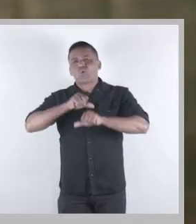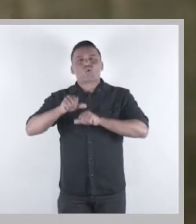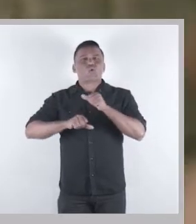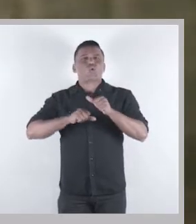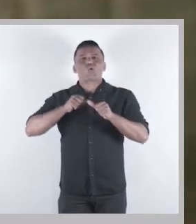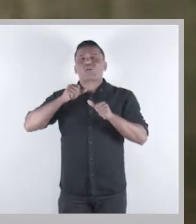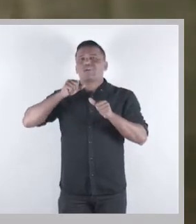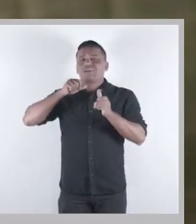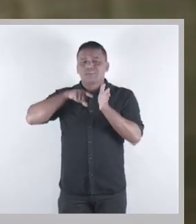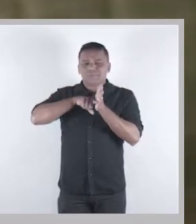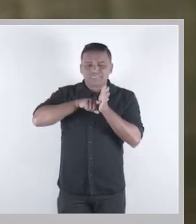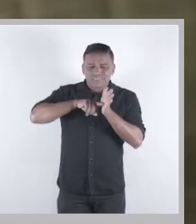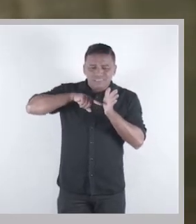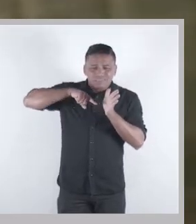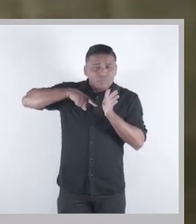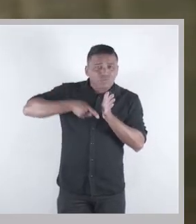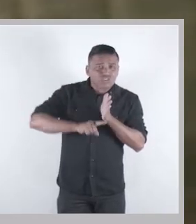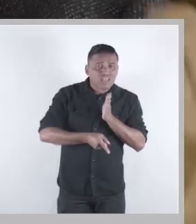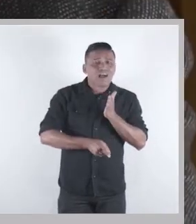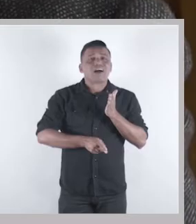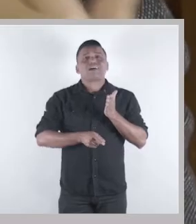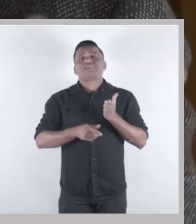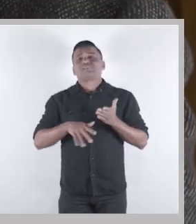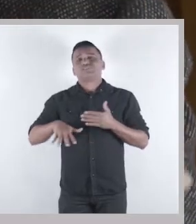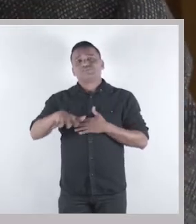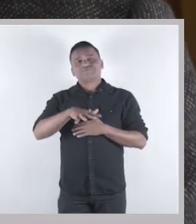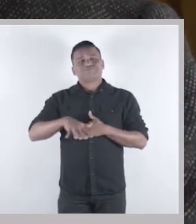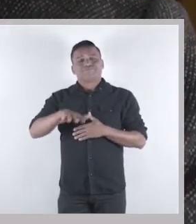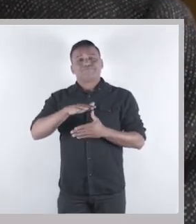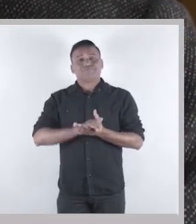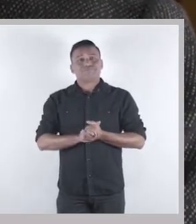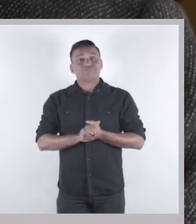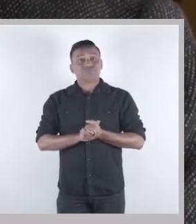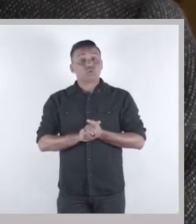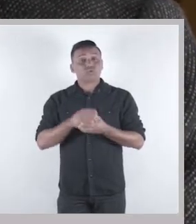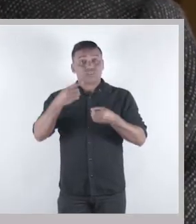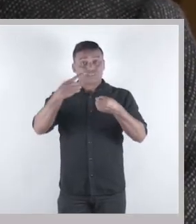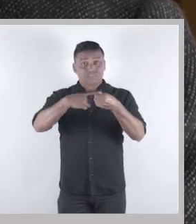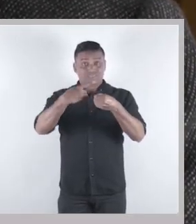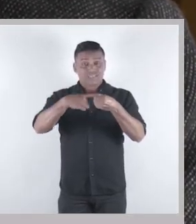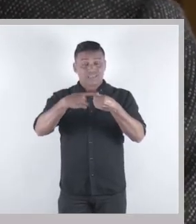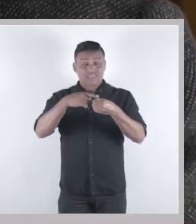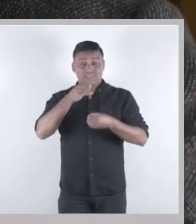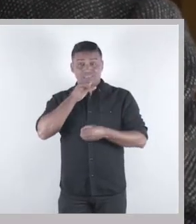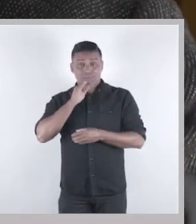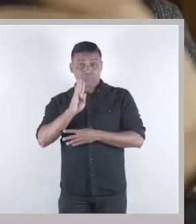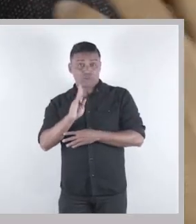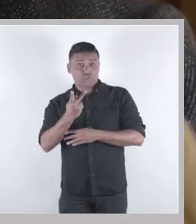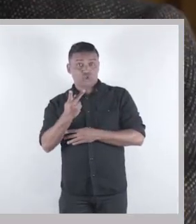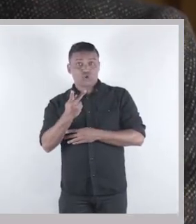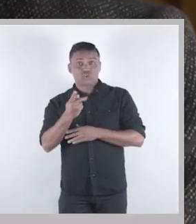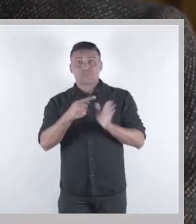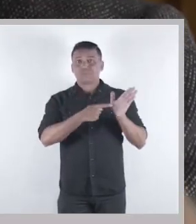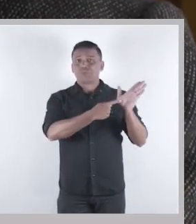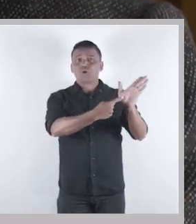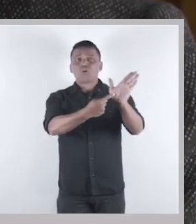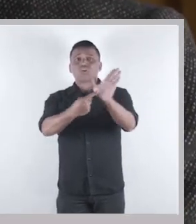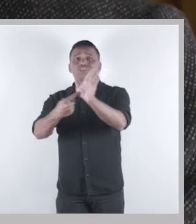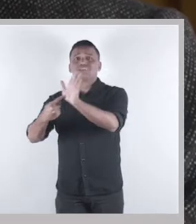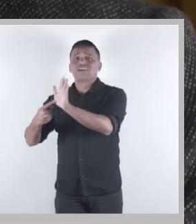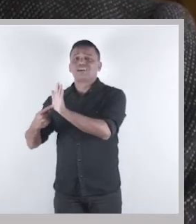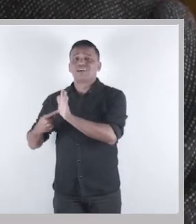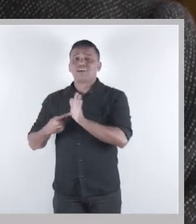modo de você levar a sua cidade na nuca o lanche também para outras outras outras cidades nem outras